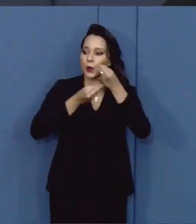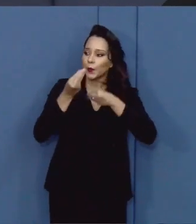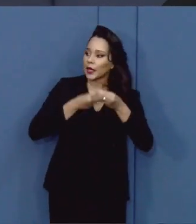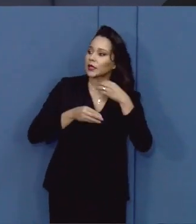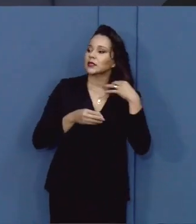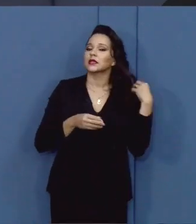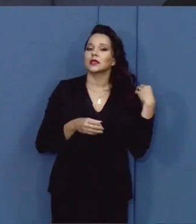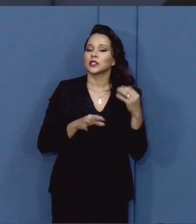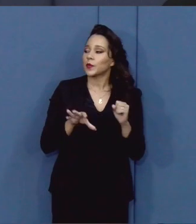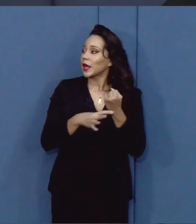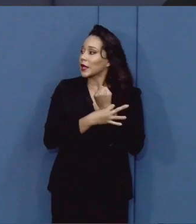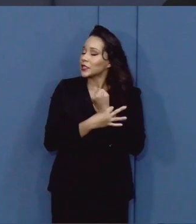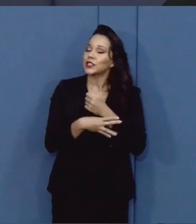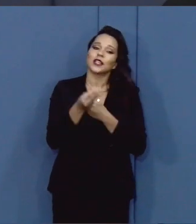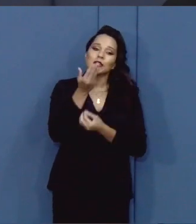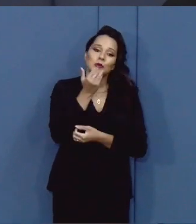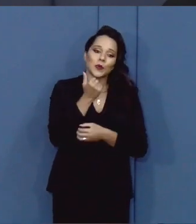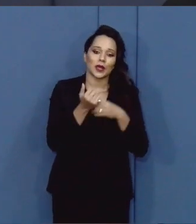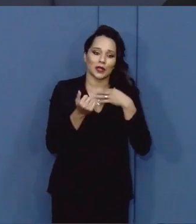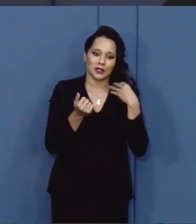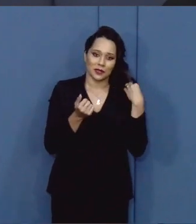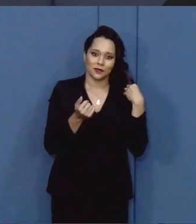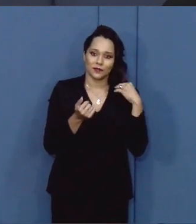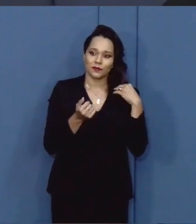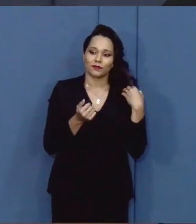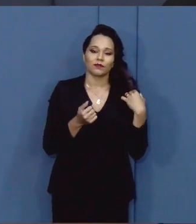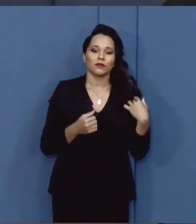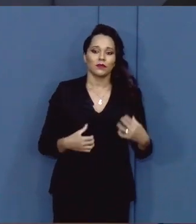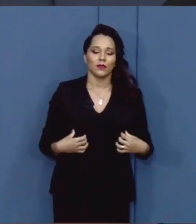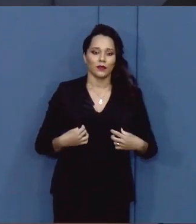alimentos, sobre garantia dos alimentos. Isso é